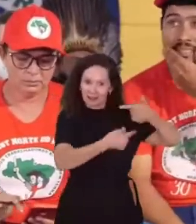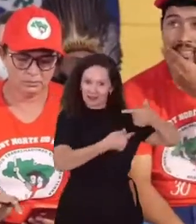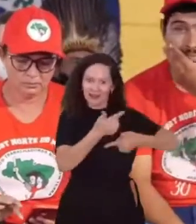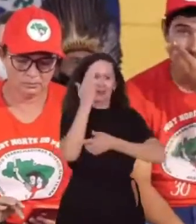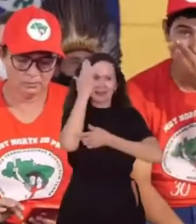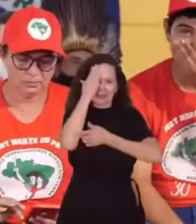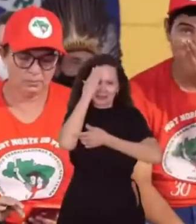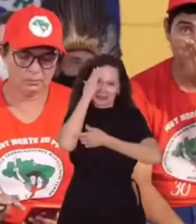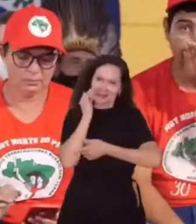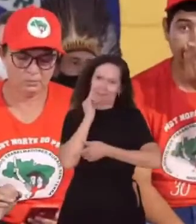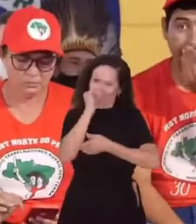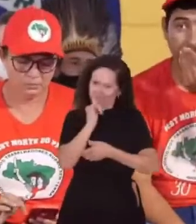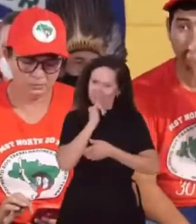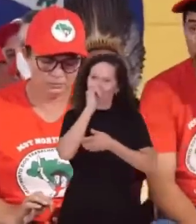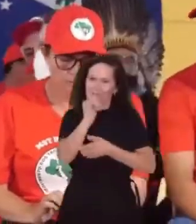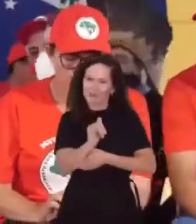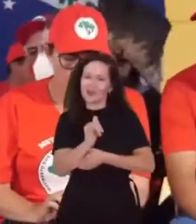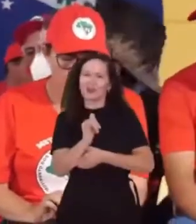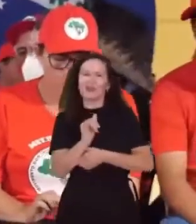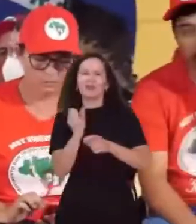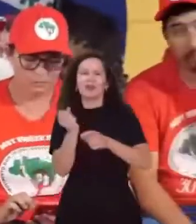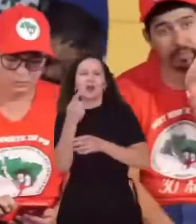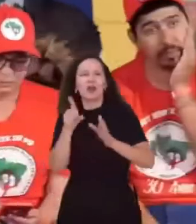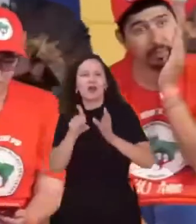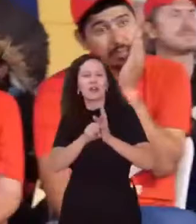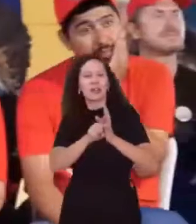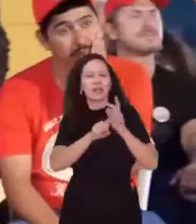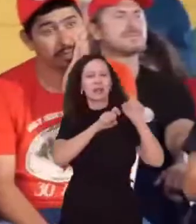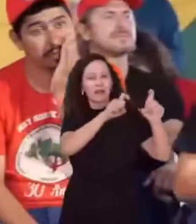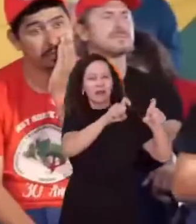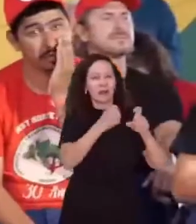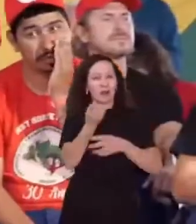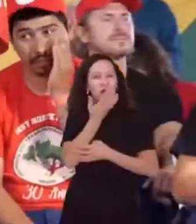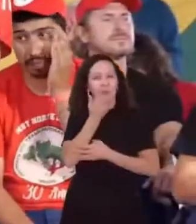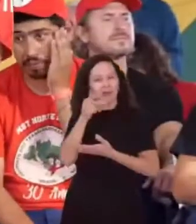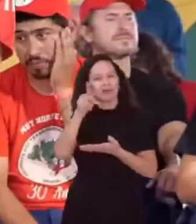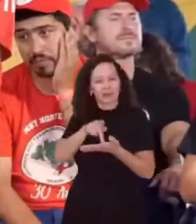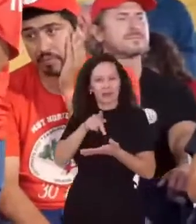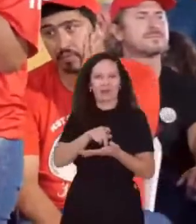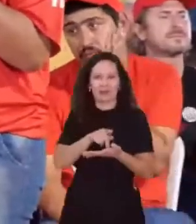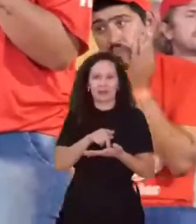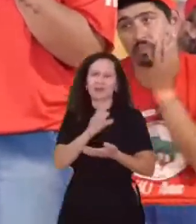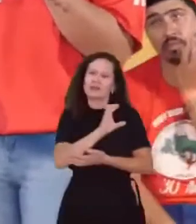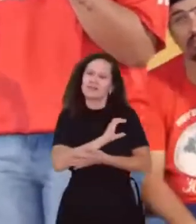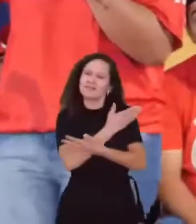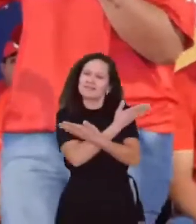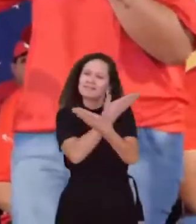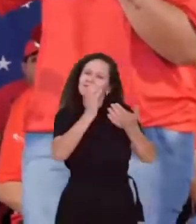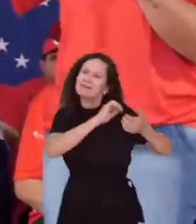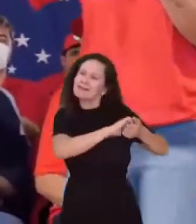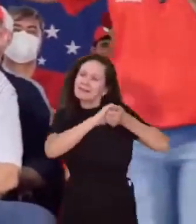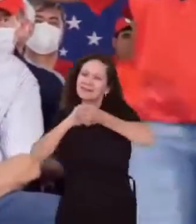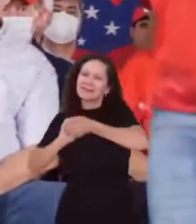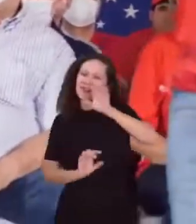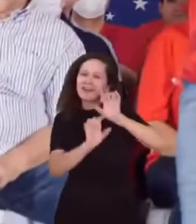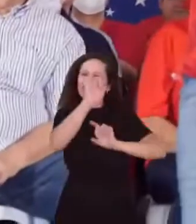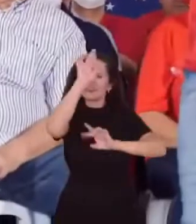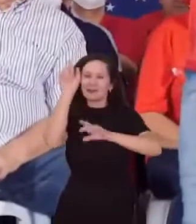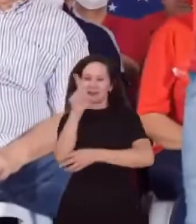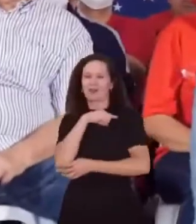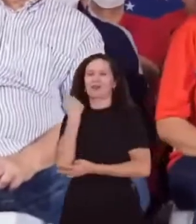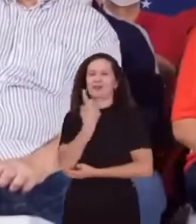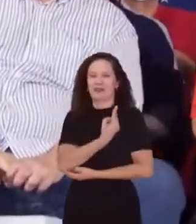reforma agrária é falar de comida de verdade. Camaradas, vamos dar uma saudação especial. Está aqui o nosso eterno